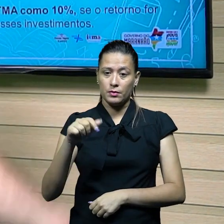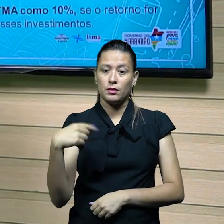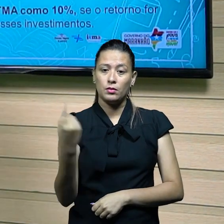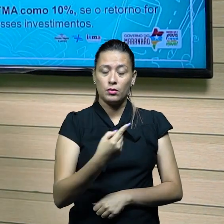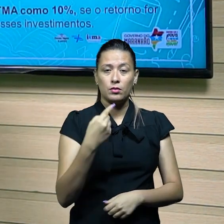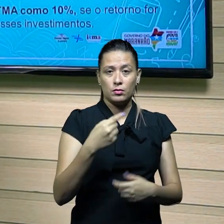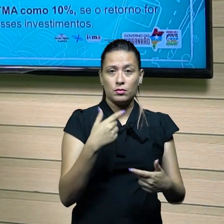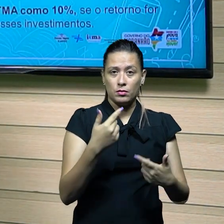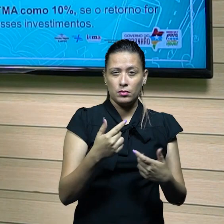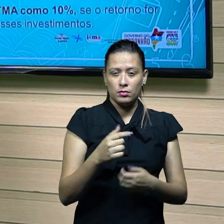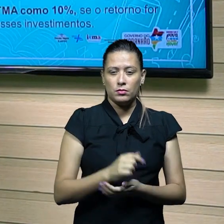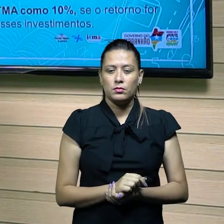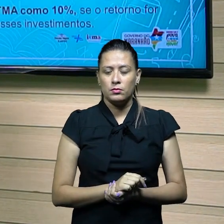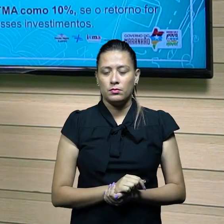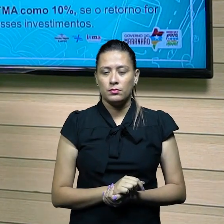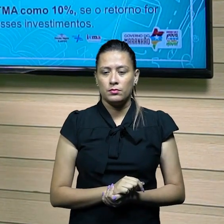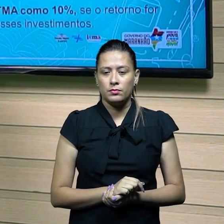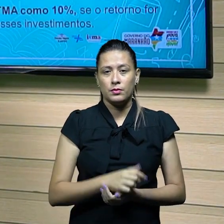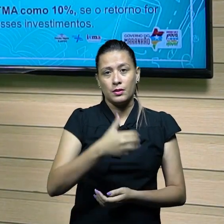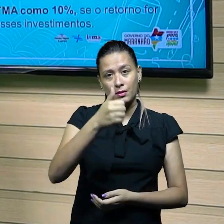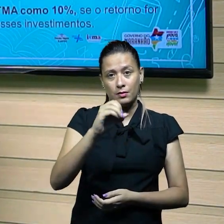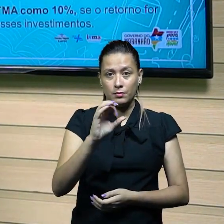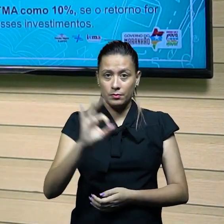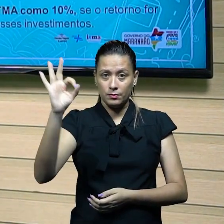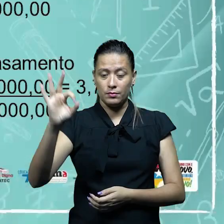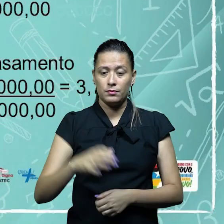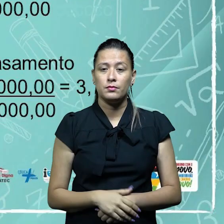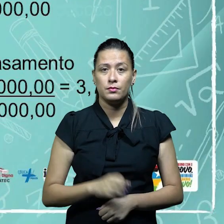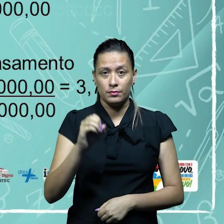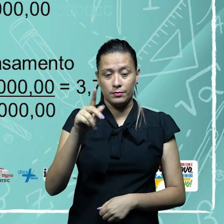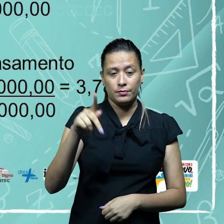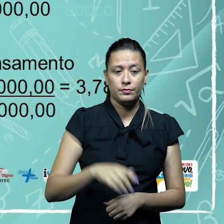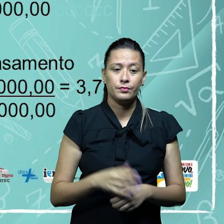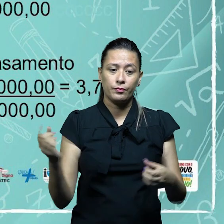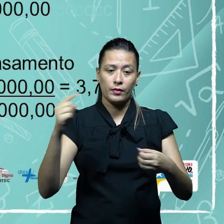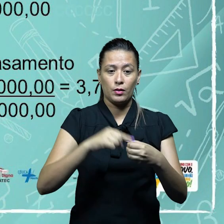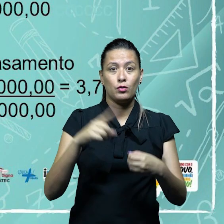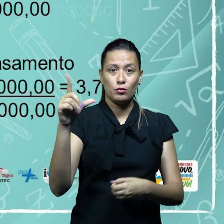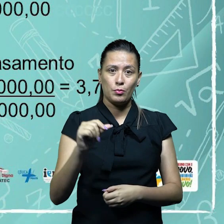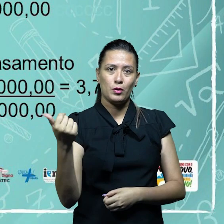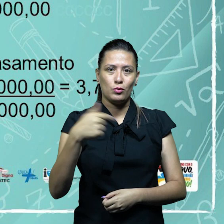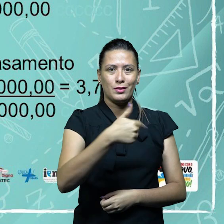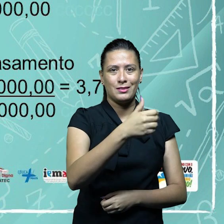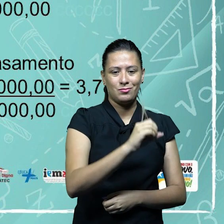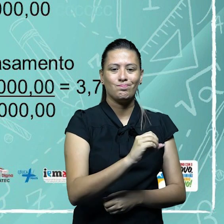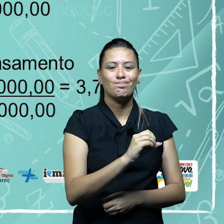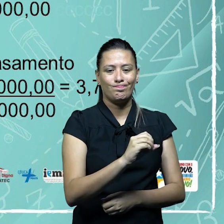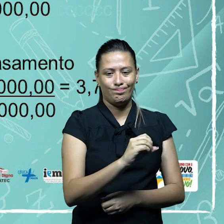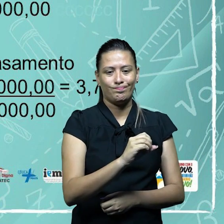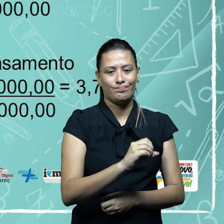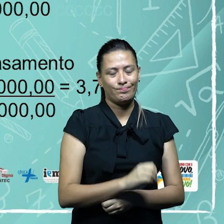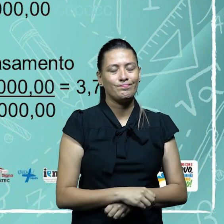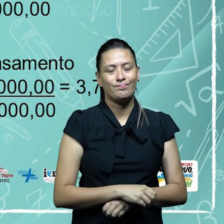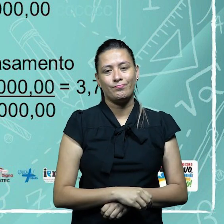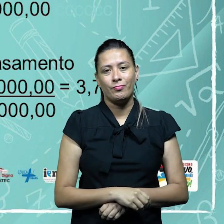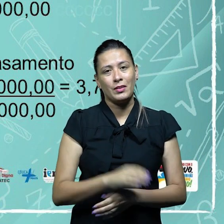tempo e valor em cima dele. Se for maior que 10%, quer dizer que a rentabilidade é boa, certo? Então vamos ver, tá bem? O primeiro,